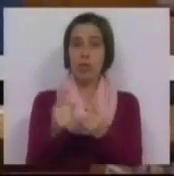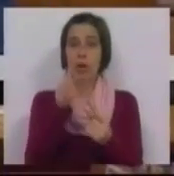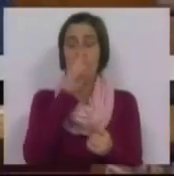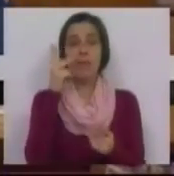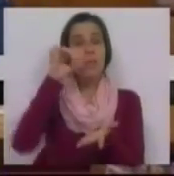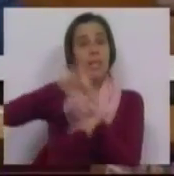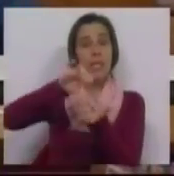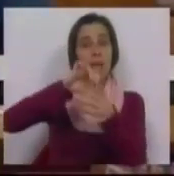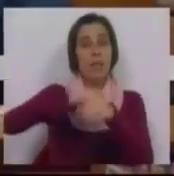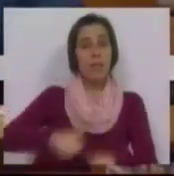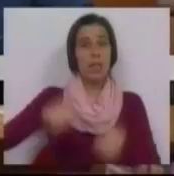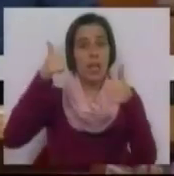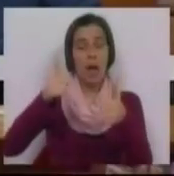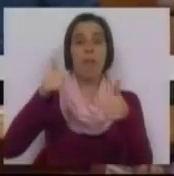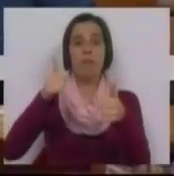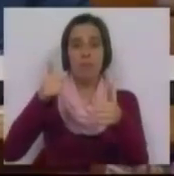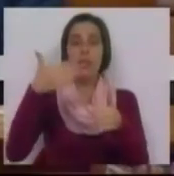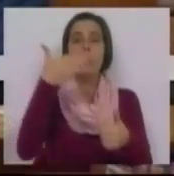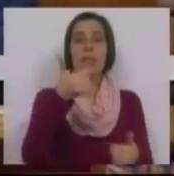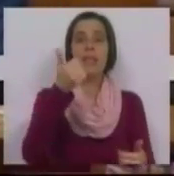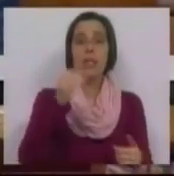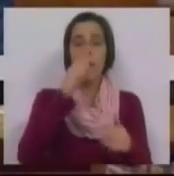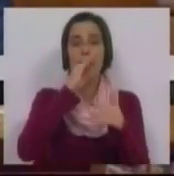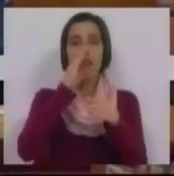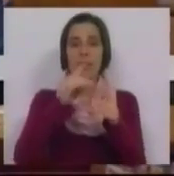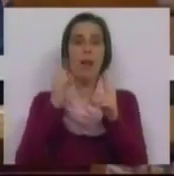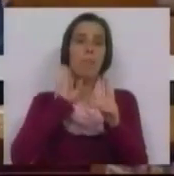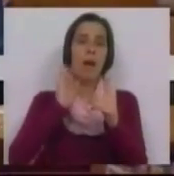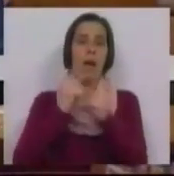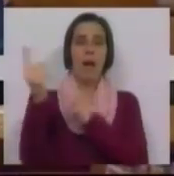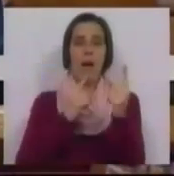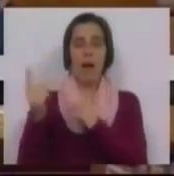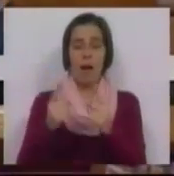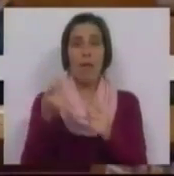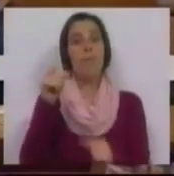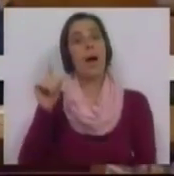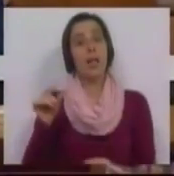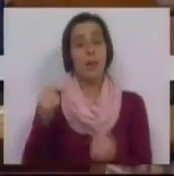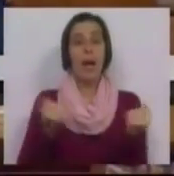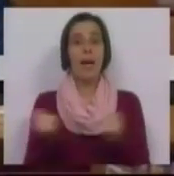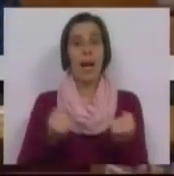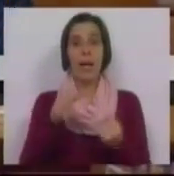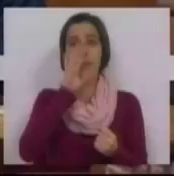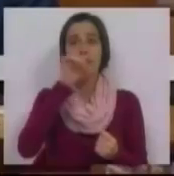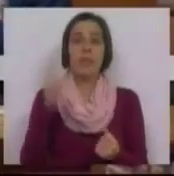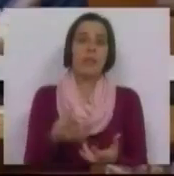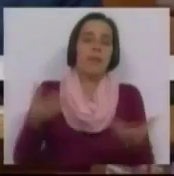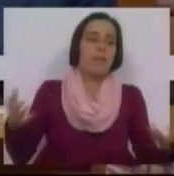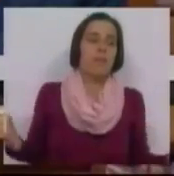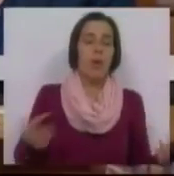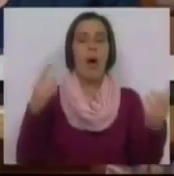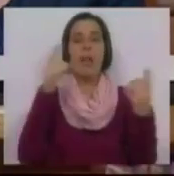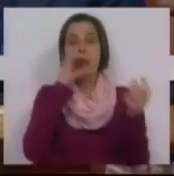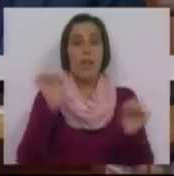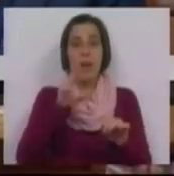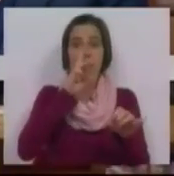viverem no centro da cidade, sempre mais de 150 se tiverem que se deslocar. Fica mais barato ir de carro se o tiverem, claro, ou se